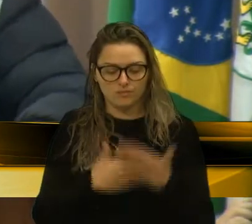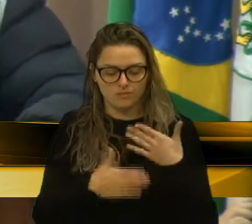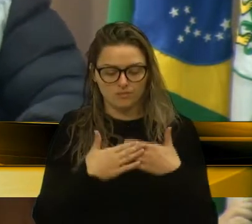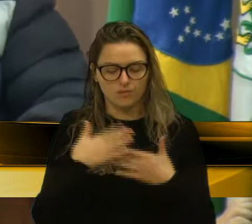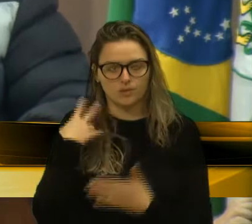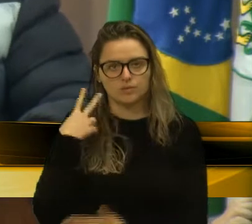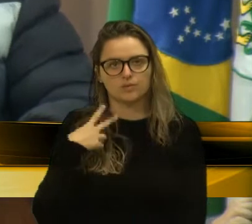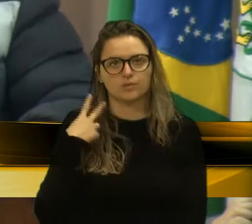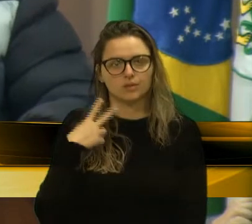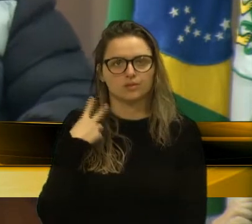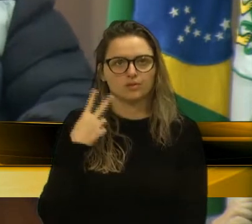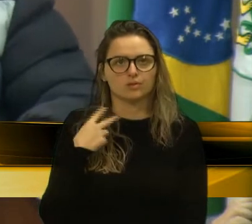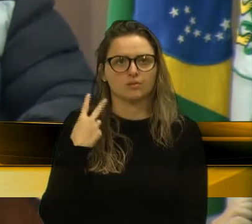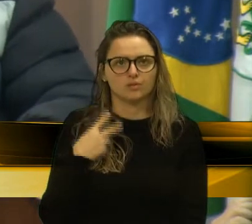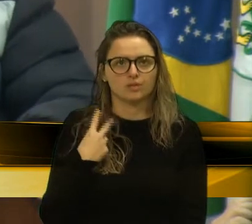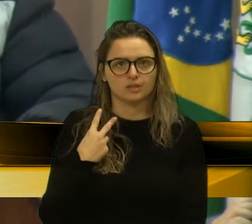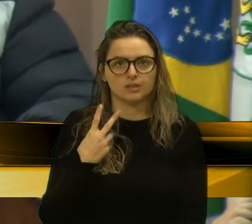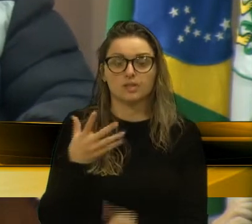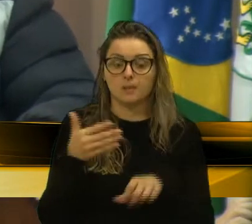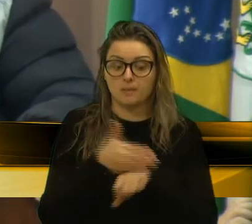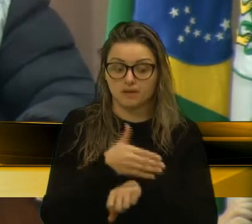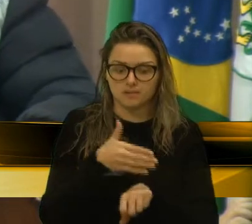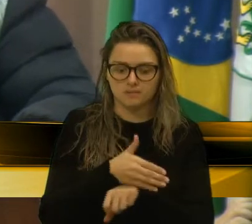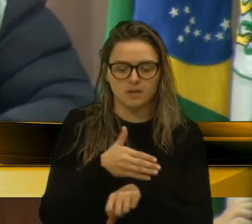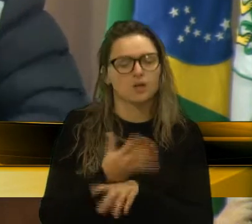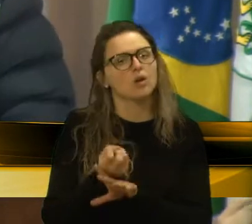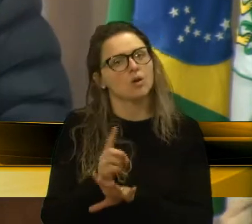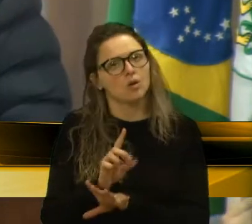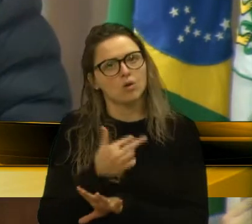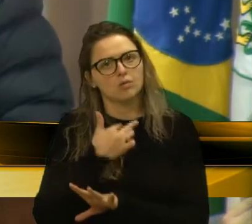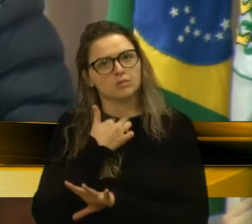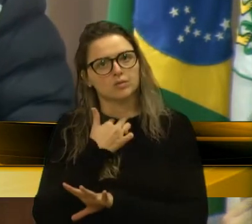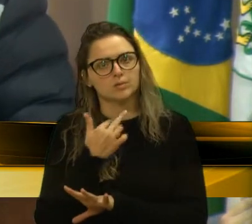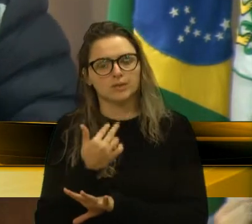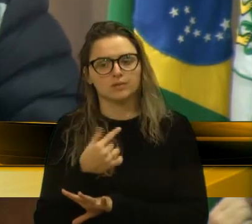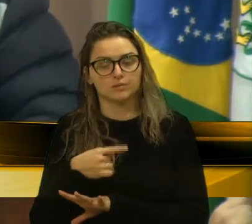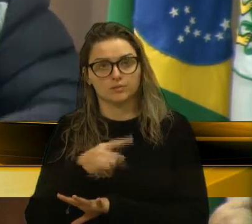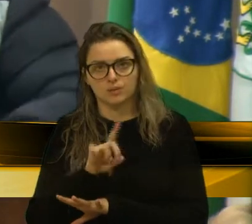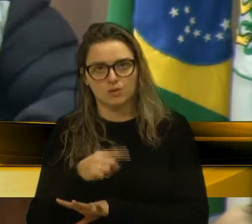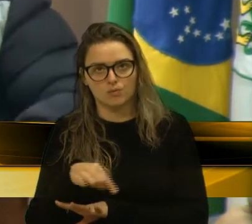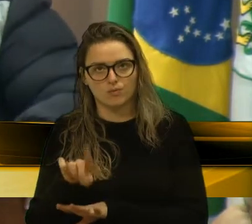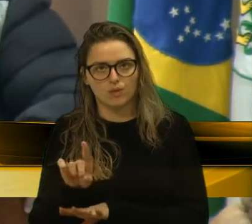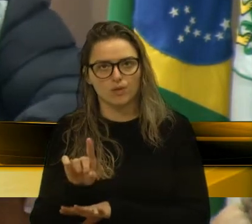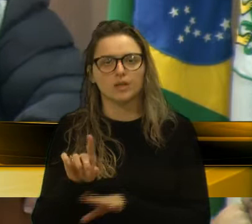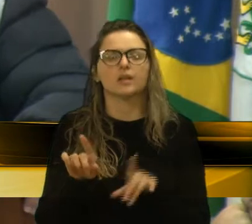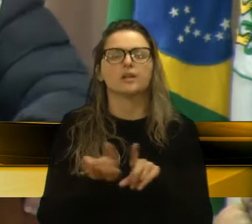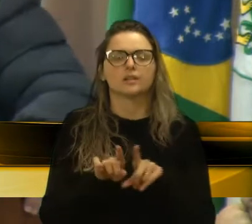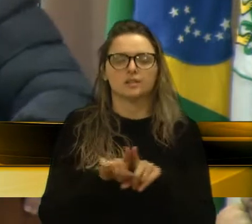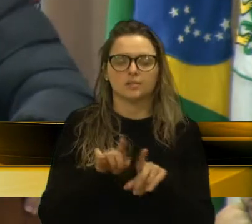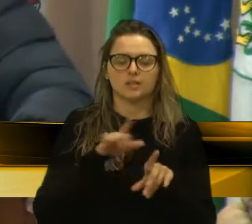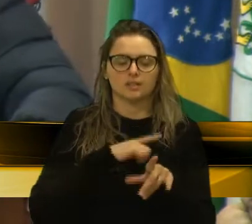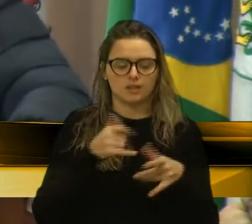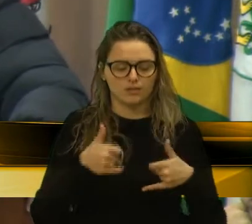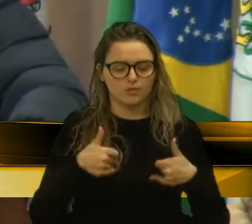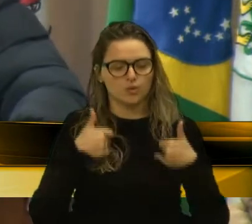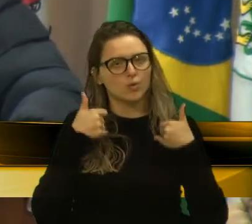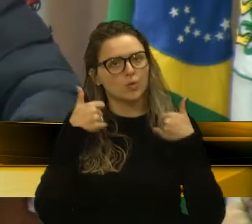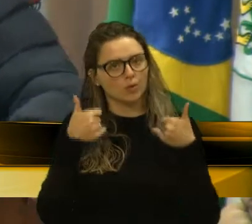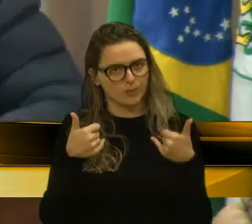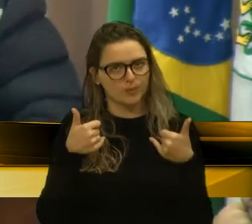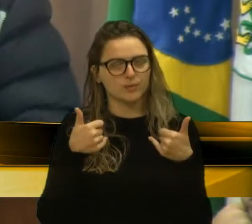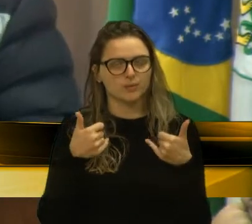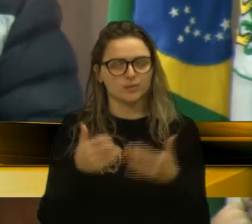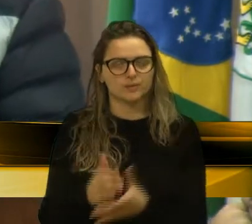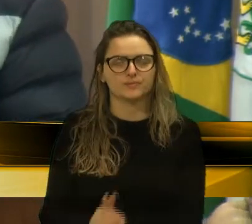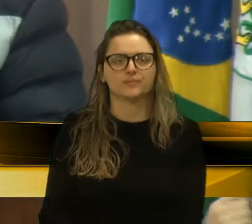vereadores que estiveram ou que não estiveram presentes ficaram bastante contemplados